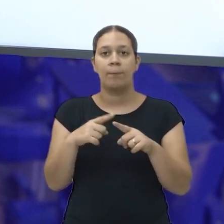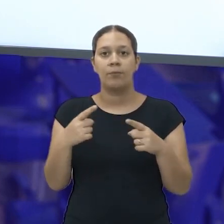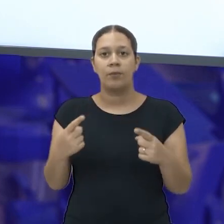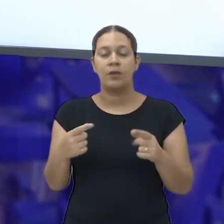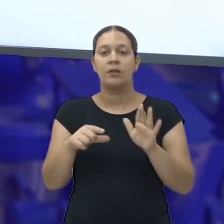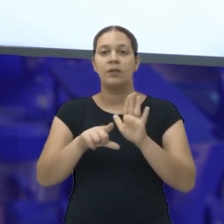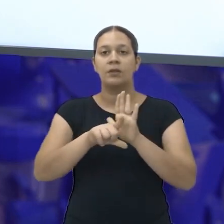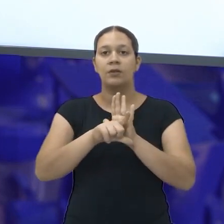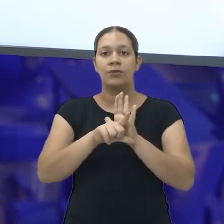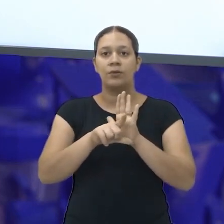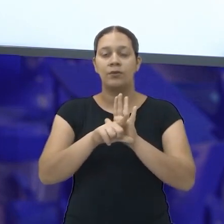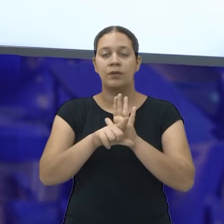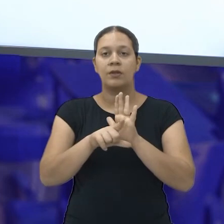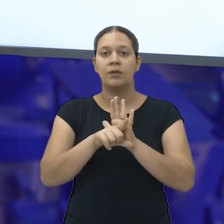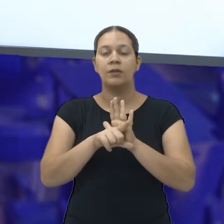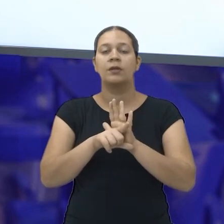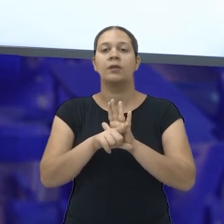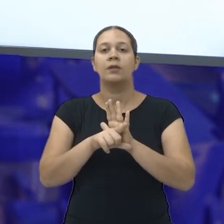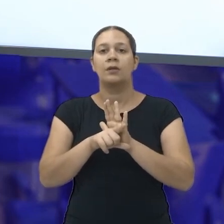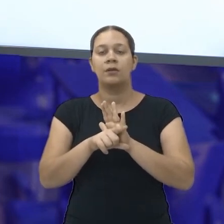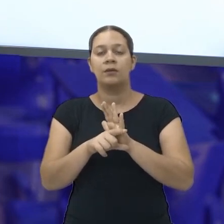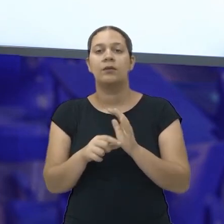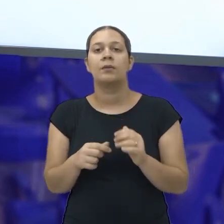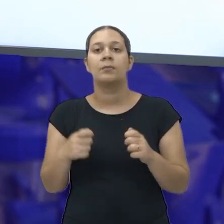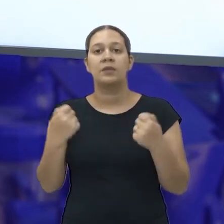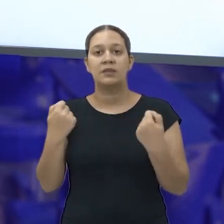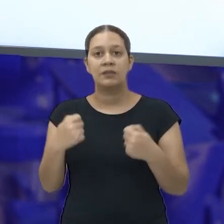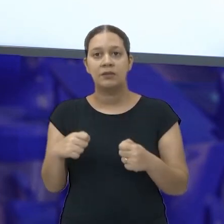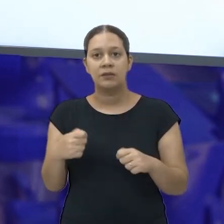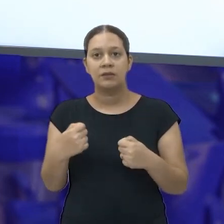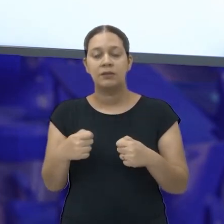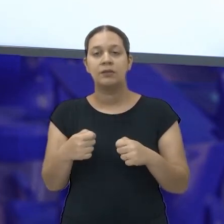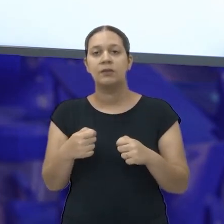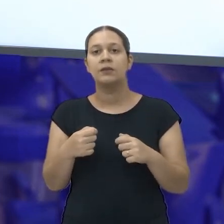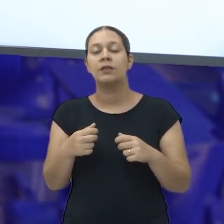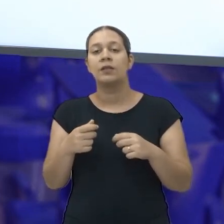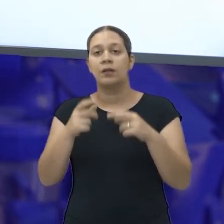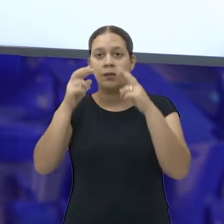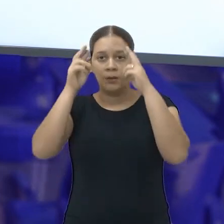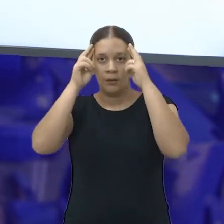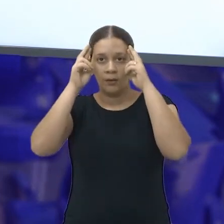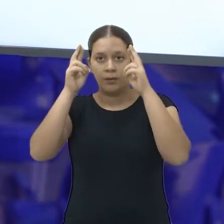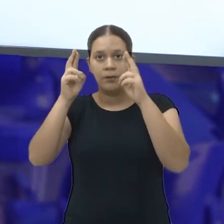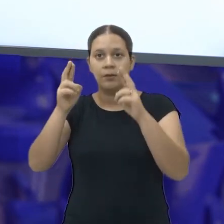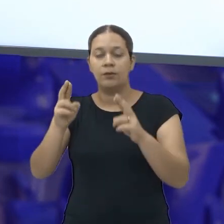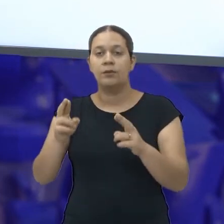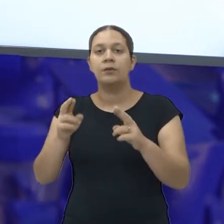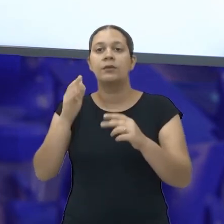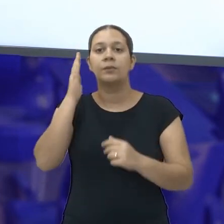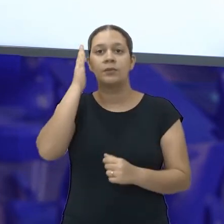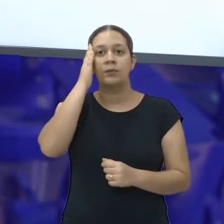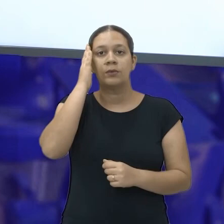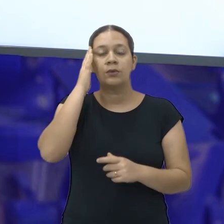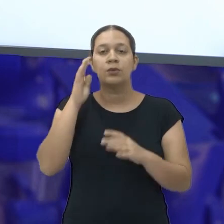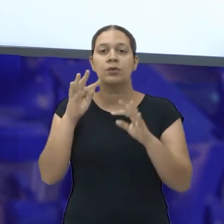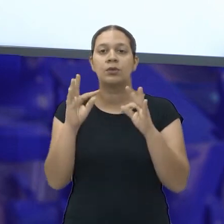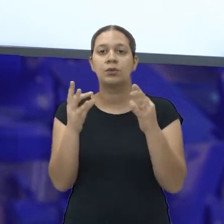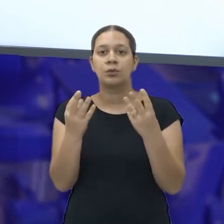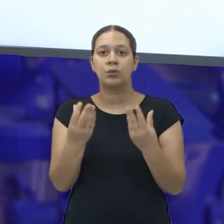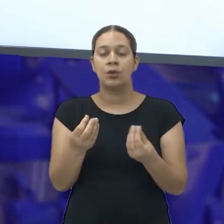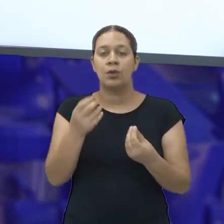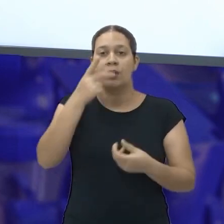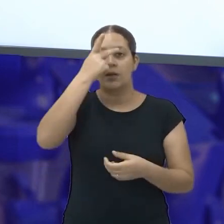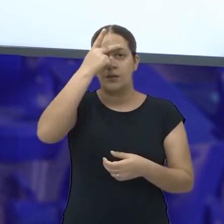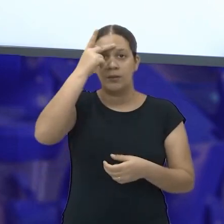leis precisam ser levadas a cabo, né, a partir da compreensão de que todas as pessoas